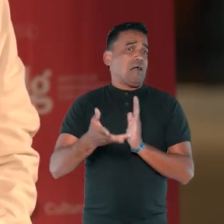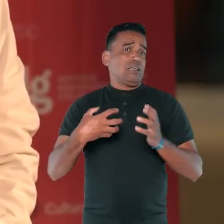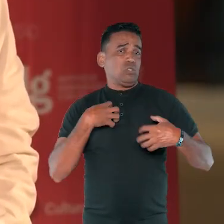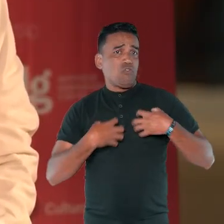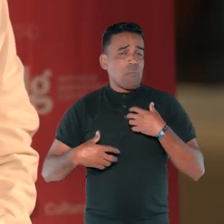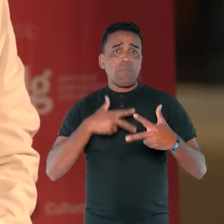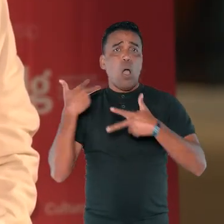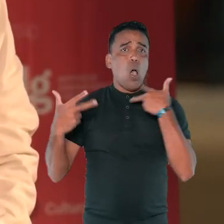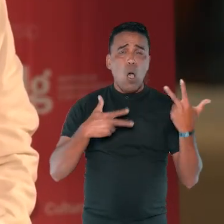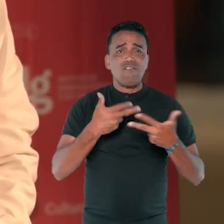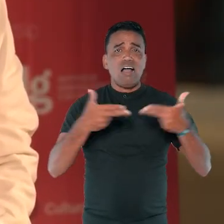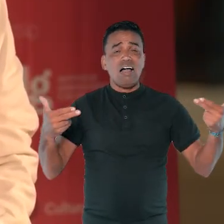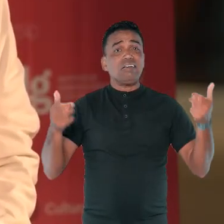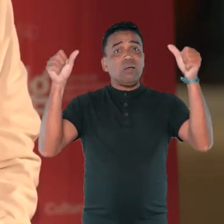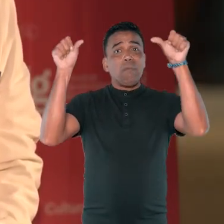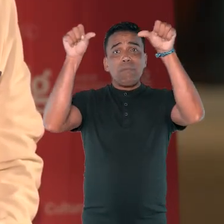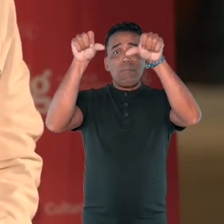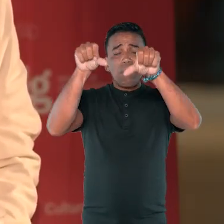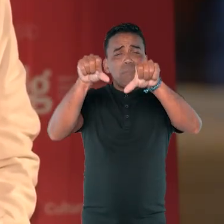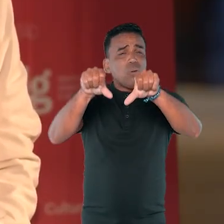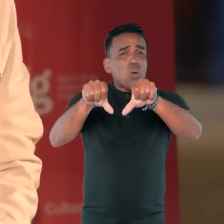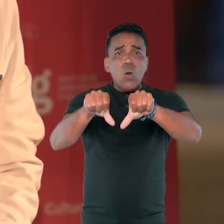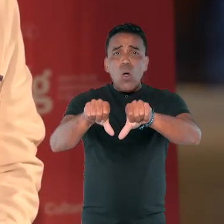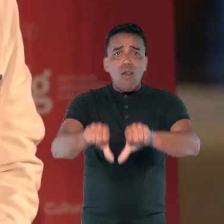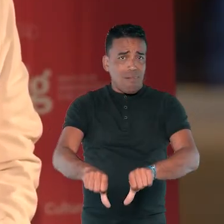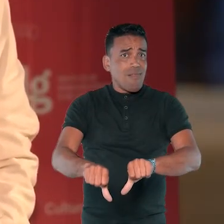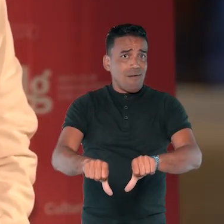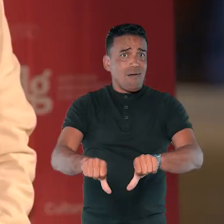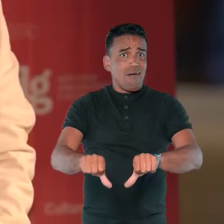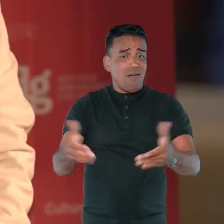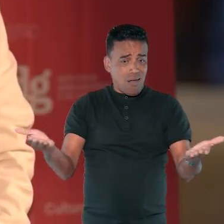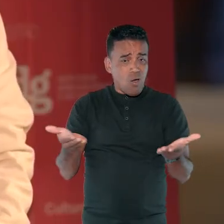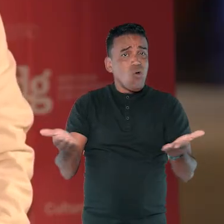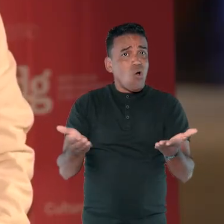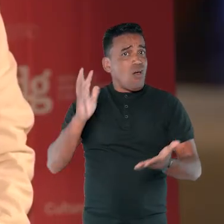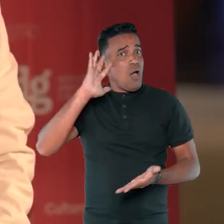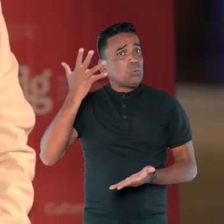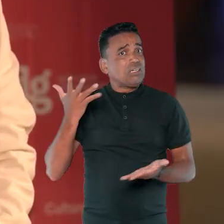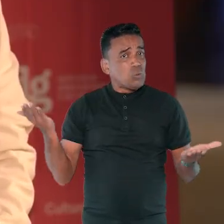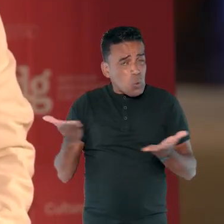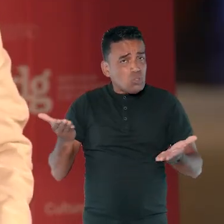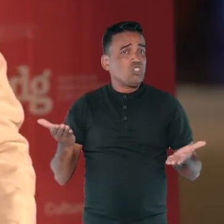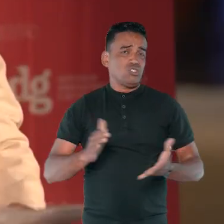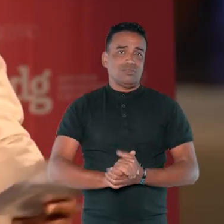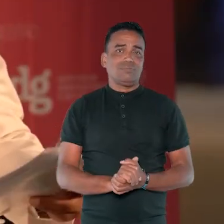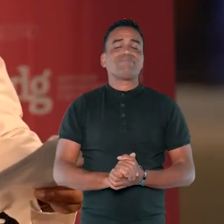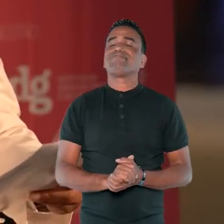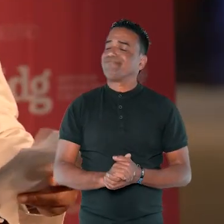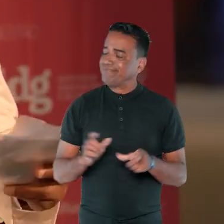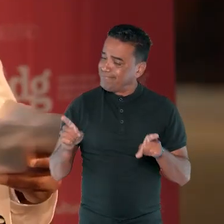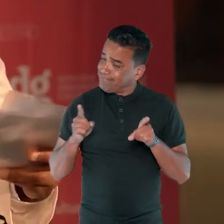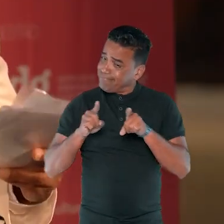inclusive, piorar, se agravar, como nós testemunhamos hoje, né? Ao mesmo